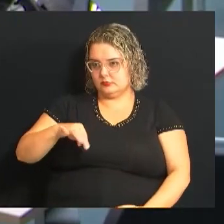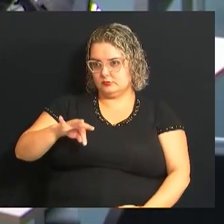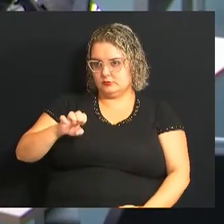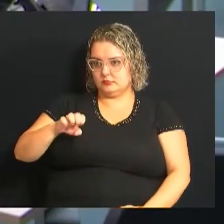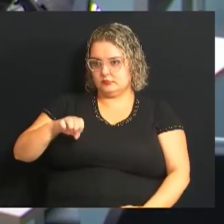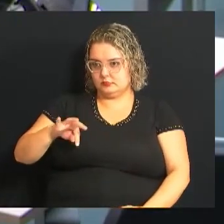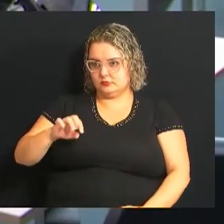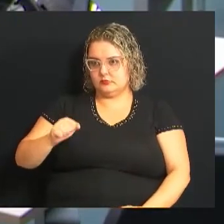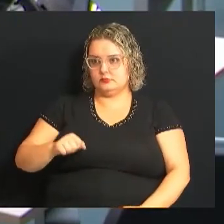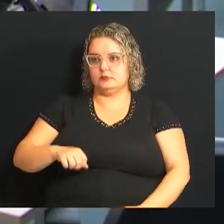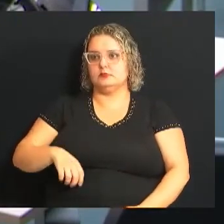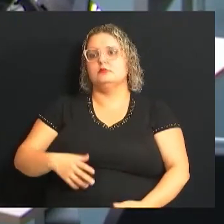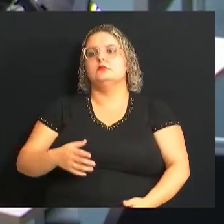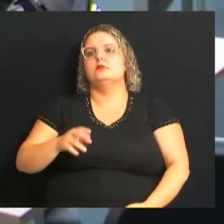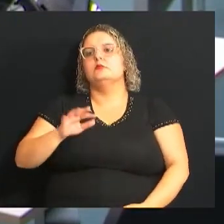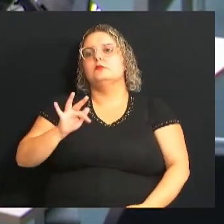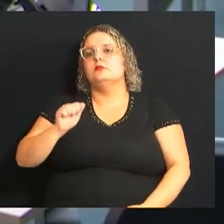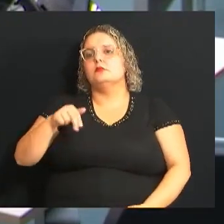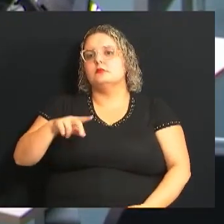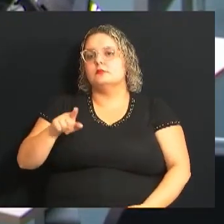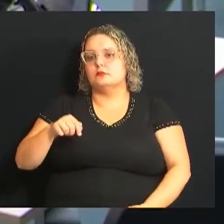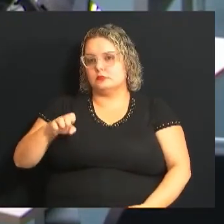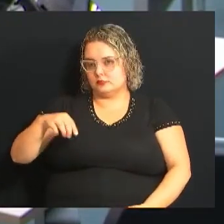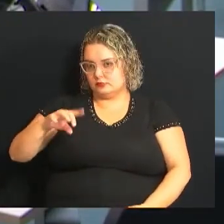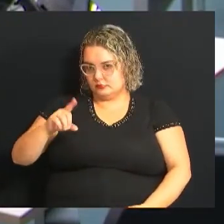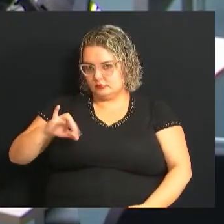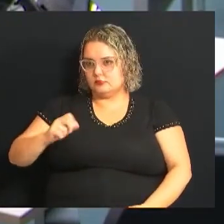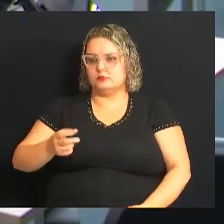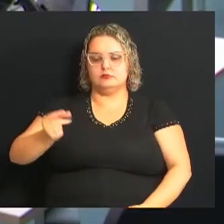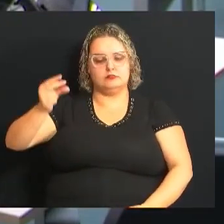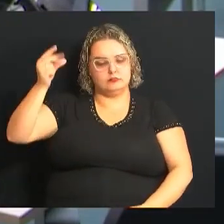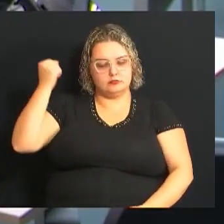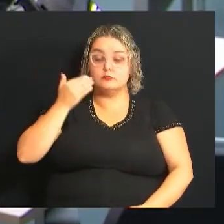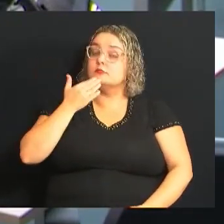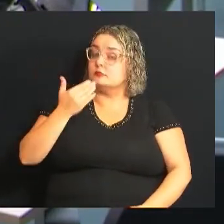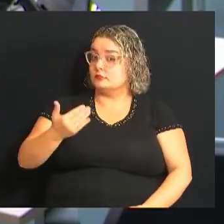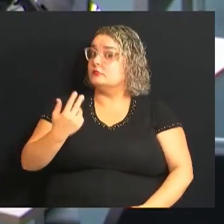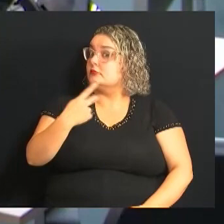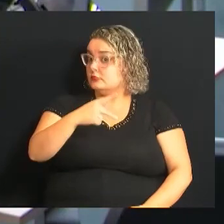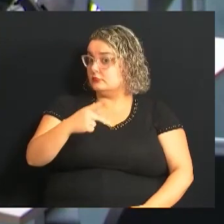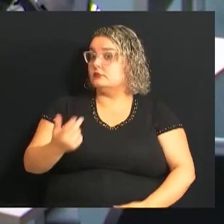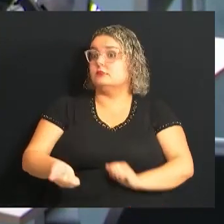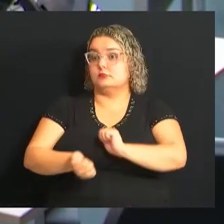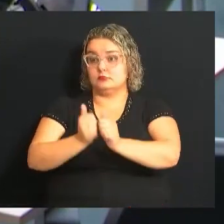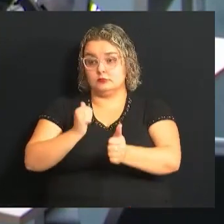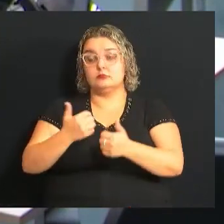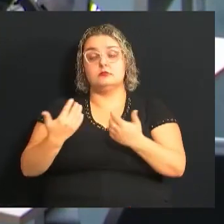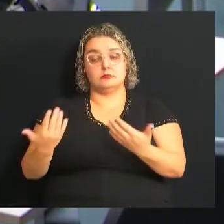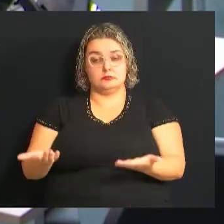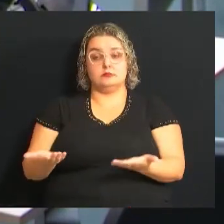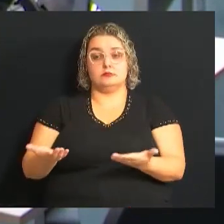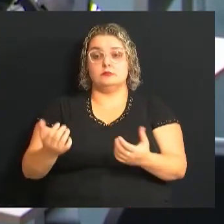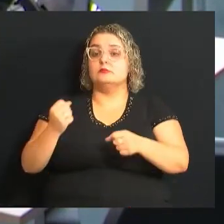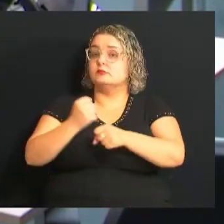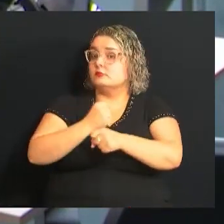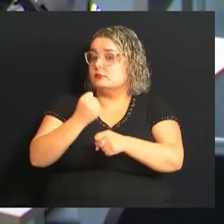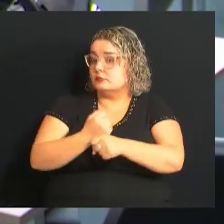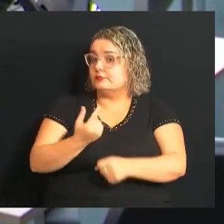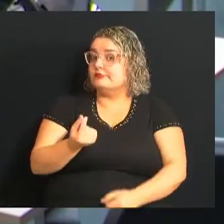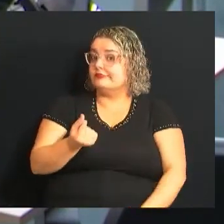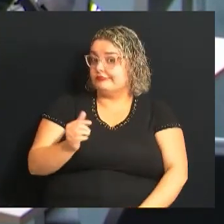Fazendinha, para atender todos os bairros, né? É uma reivindicação antiga dos moradores lá, do pessoal do esporte, e como é uma obra que não é muito barata, então